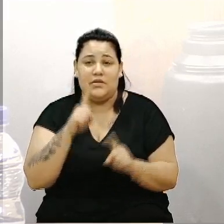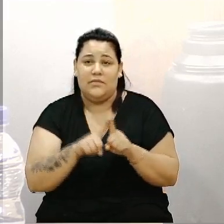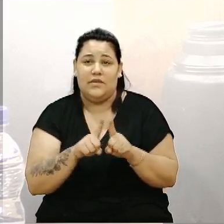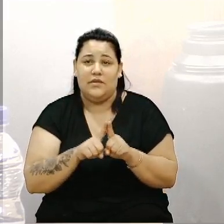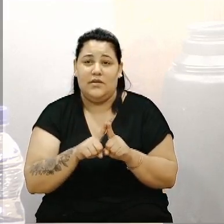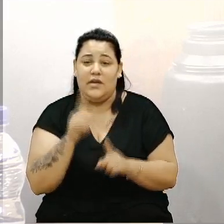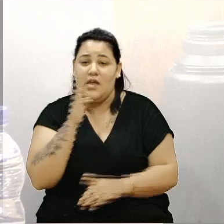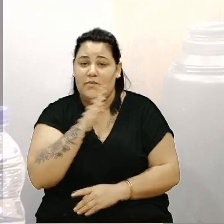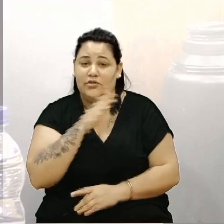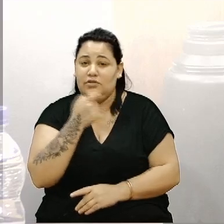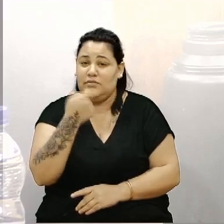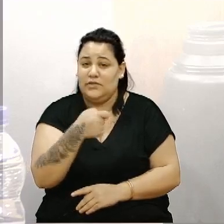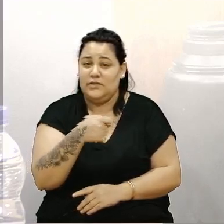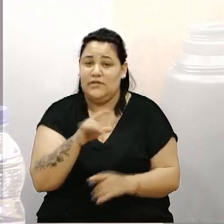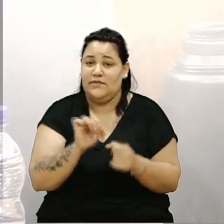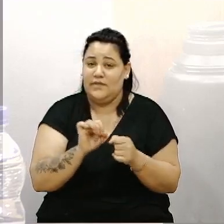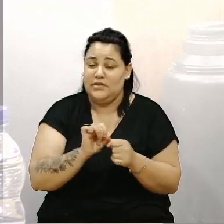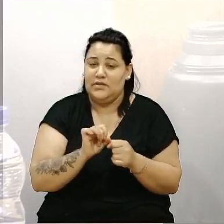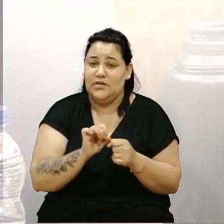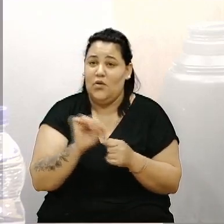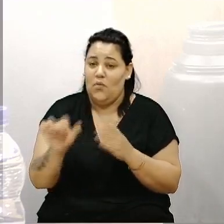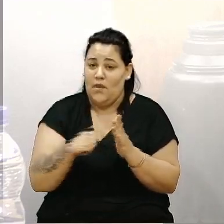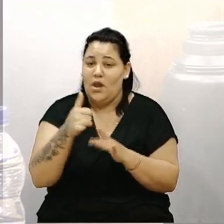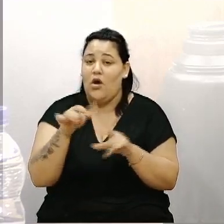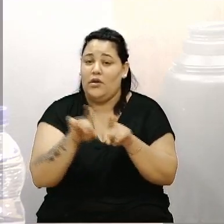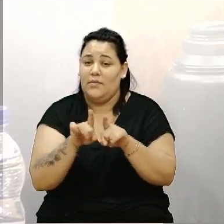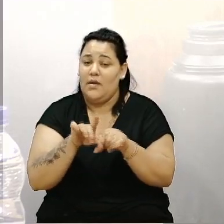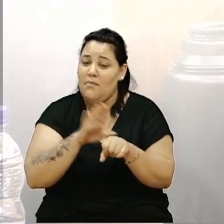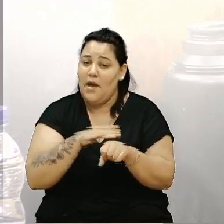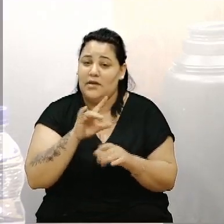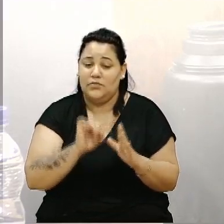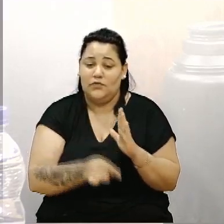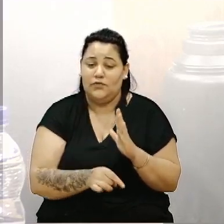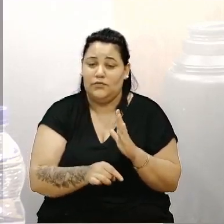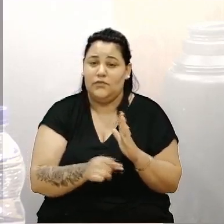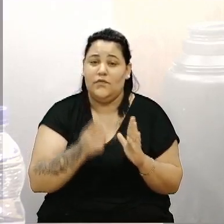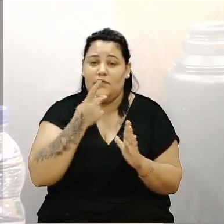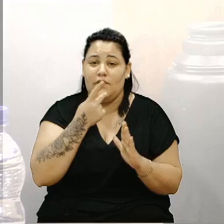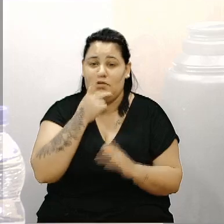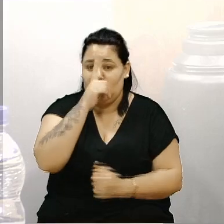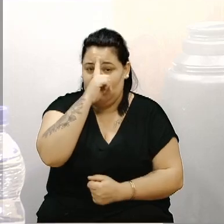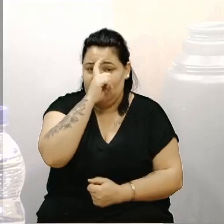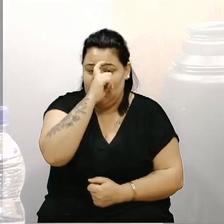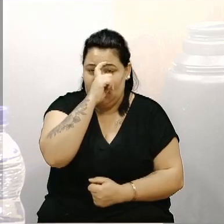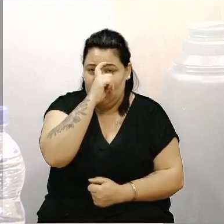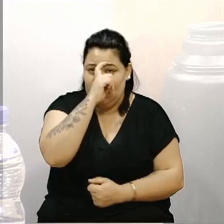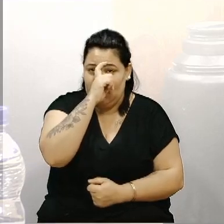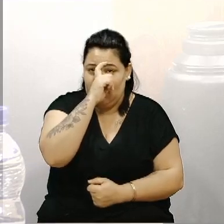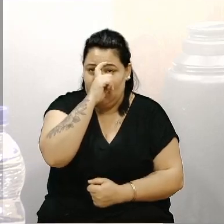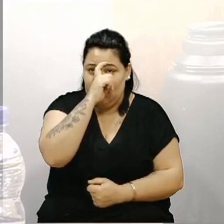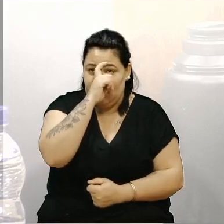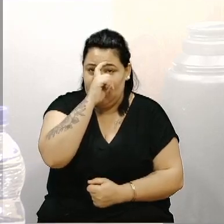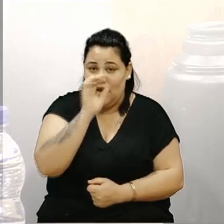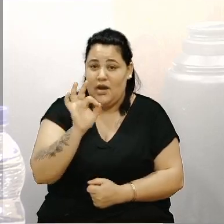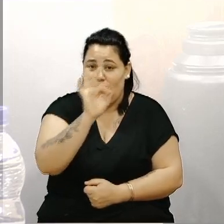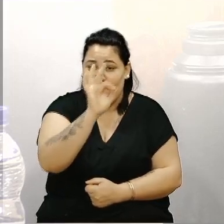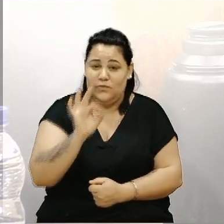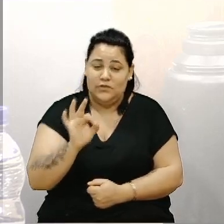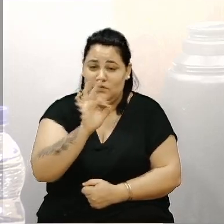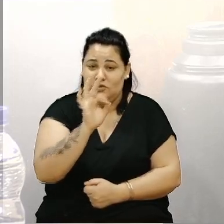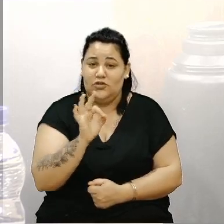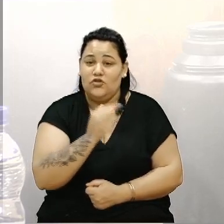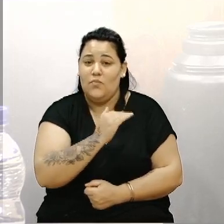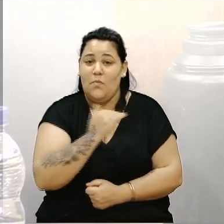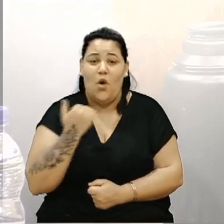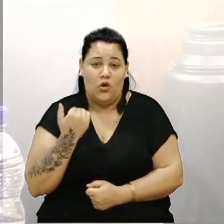emergencialmente tem que fazer o graúdo, tem que fazer o mais complexo. Essa coisa do hospital, o índice de mortalidade dessas pessoas